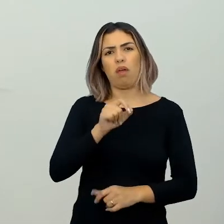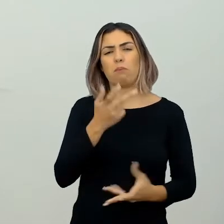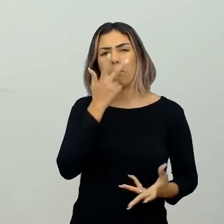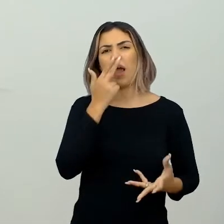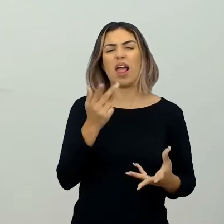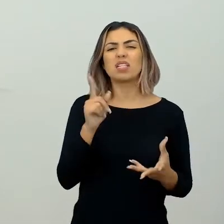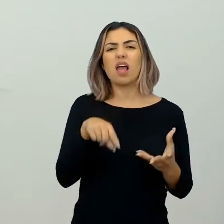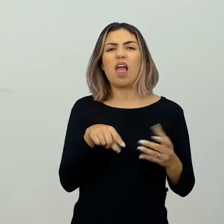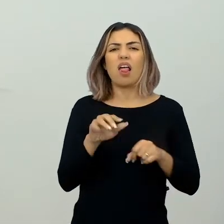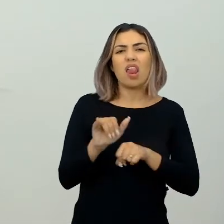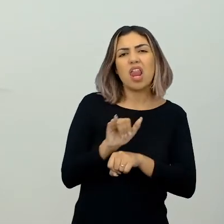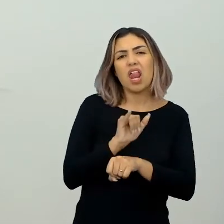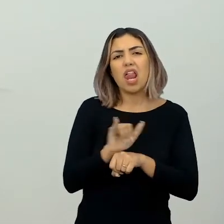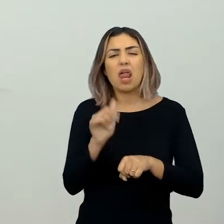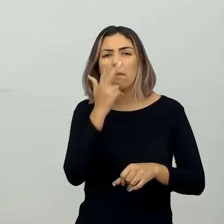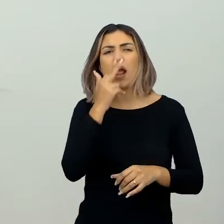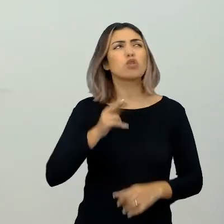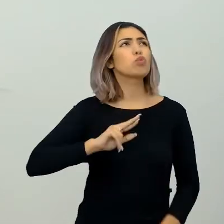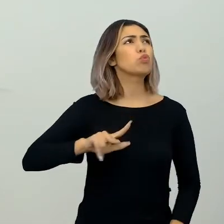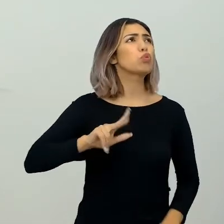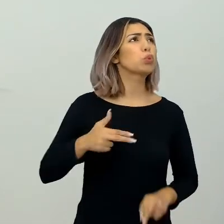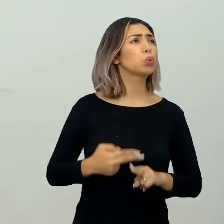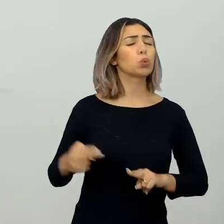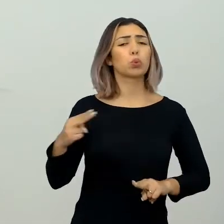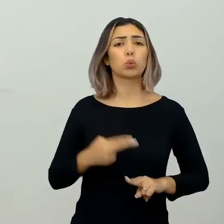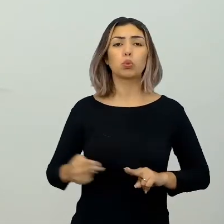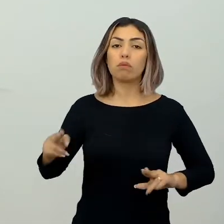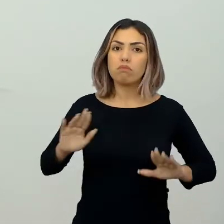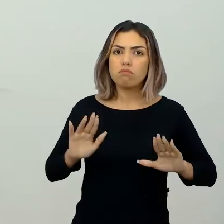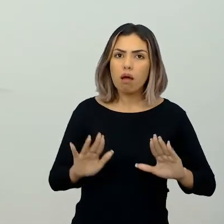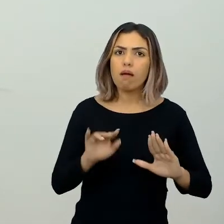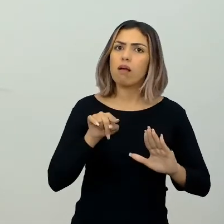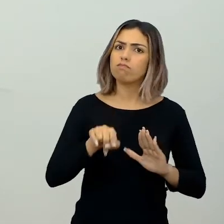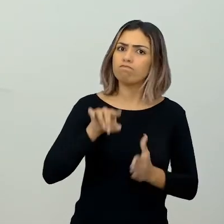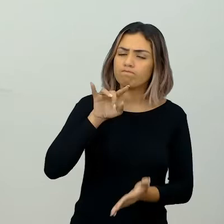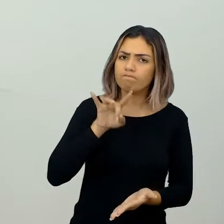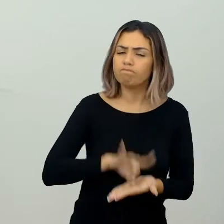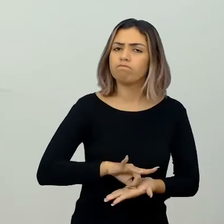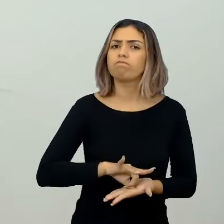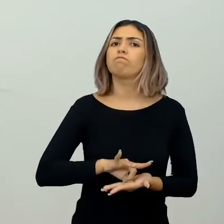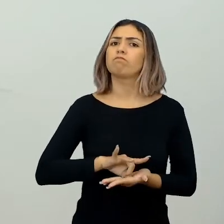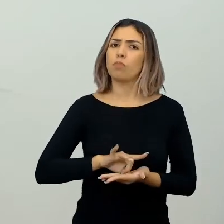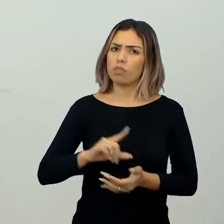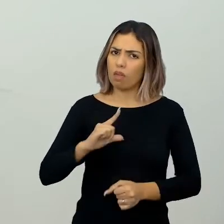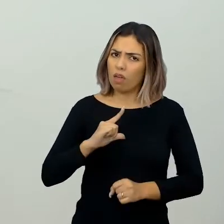sendo fantasiosa, ela serve de uma forma concreta para a ação de